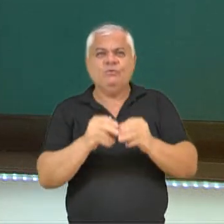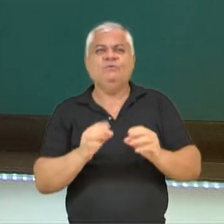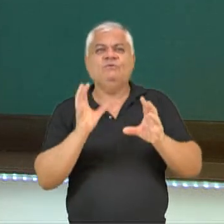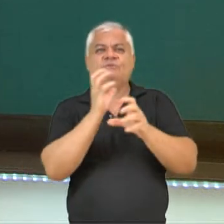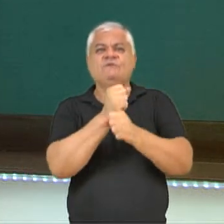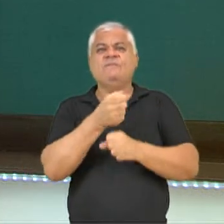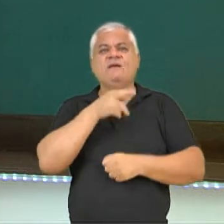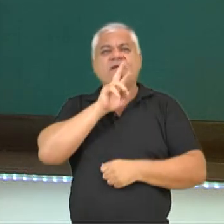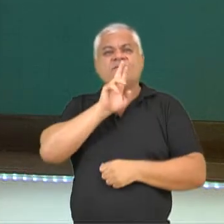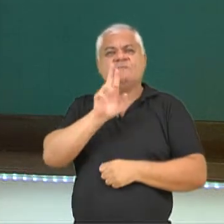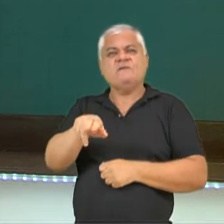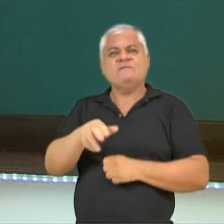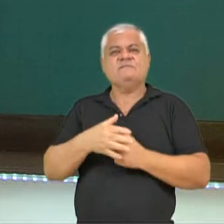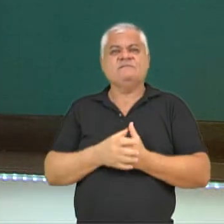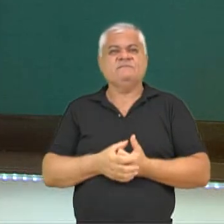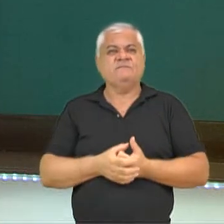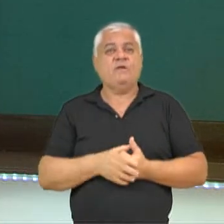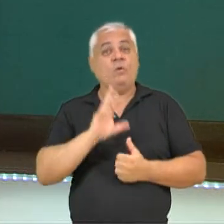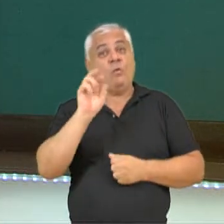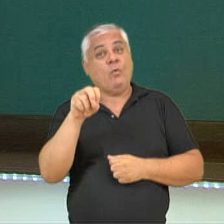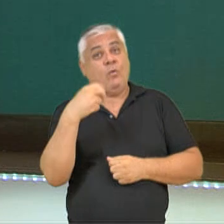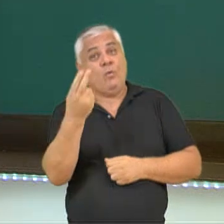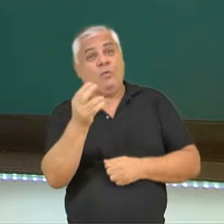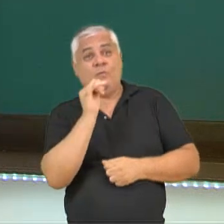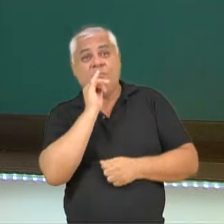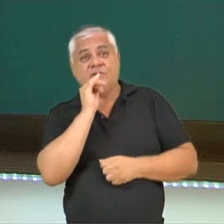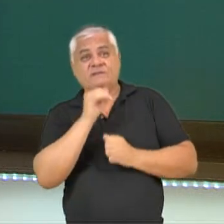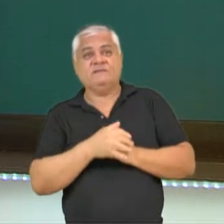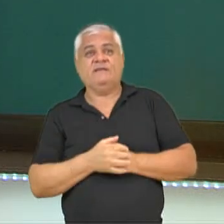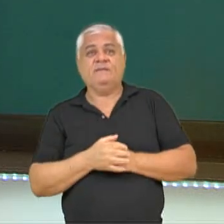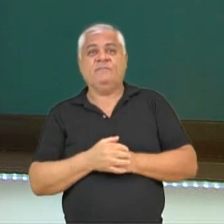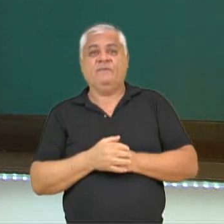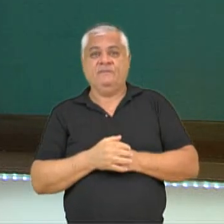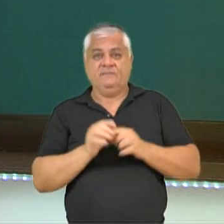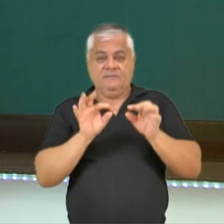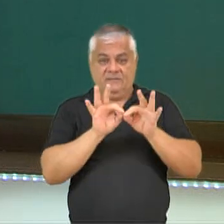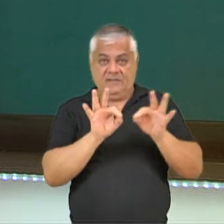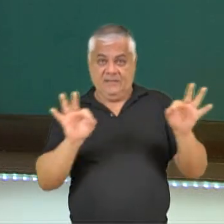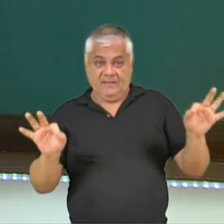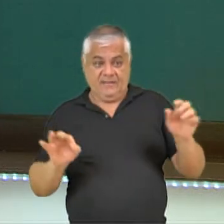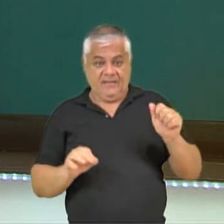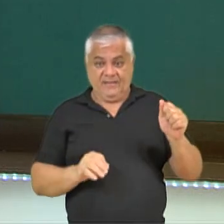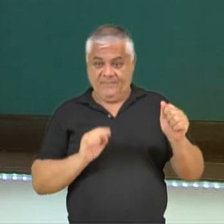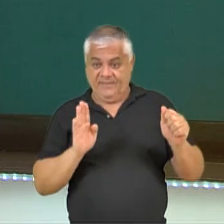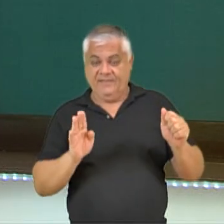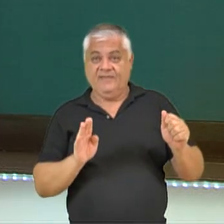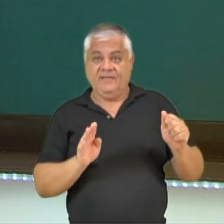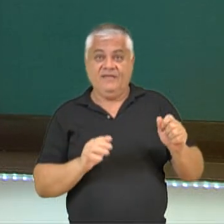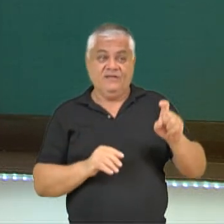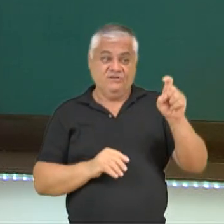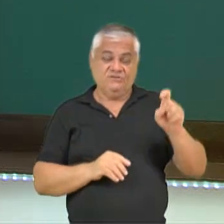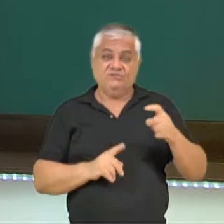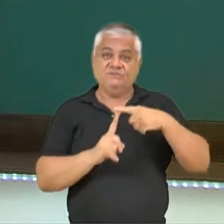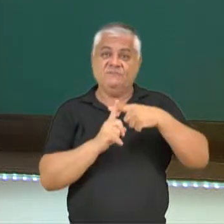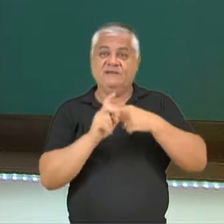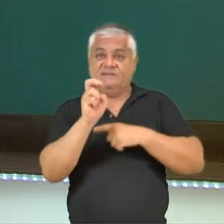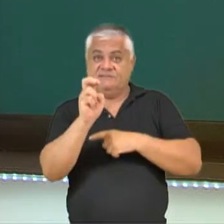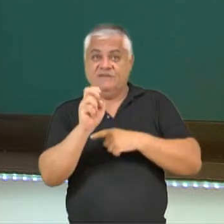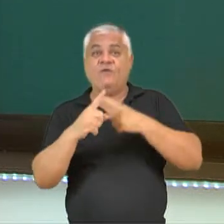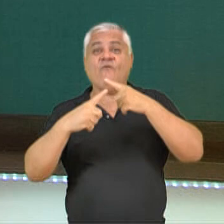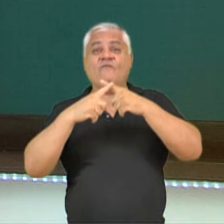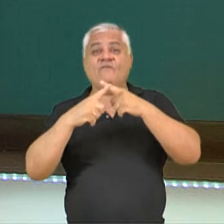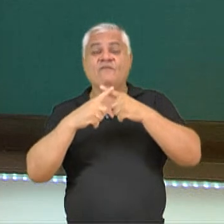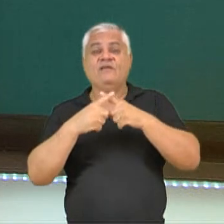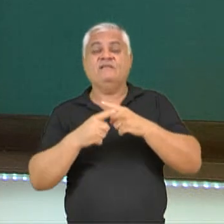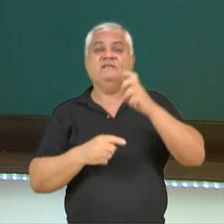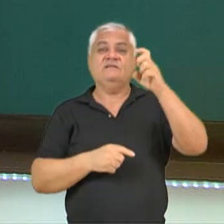a resposta. Ou você poderia pegar o lado do quadrado grande, que é x mais 5 vezes o